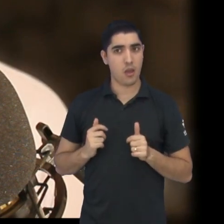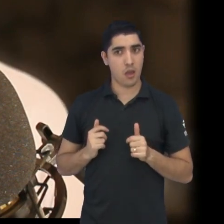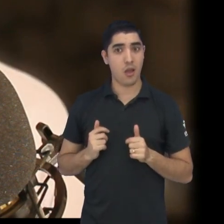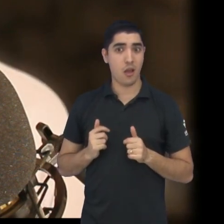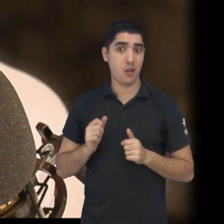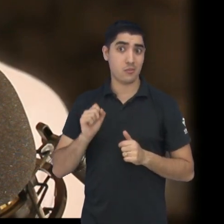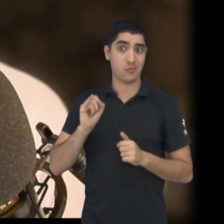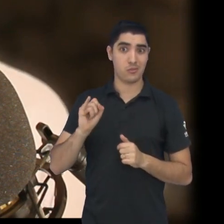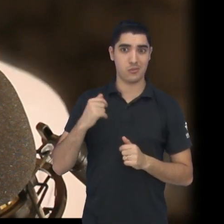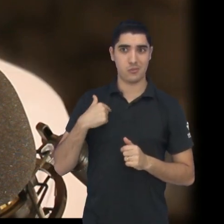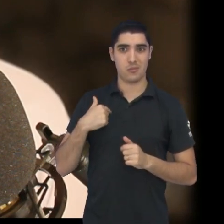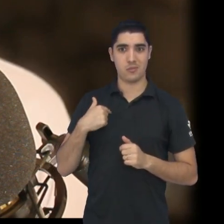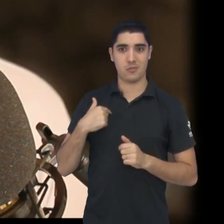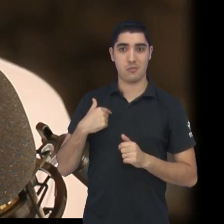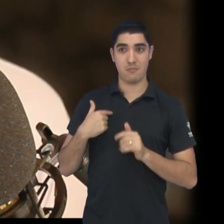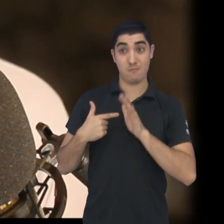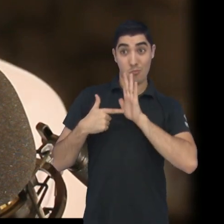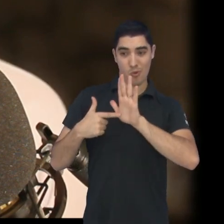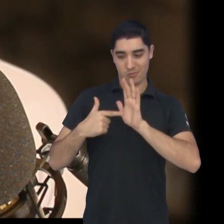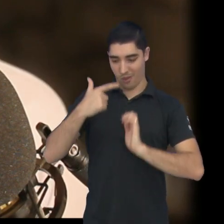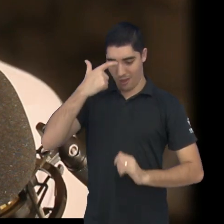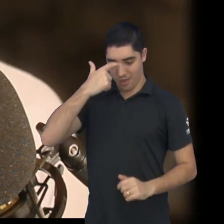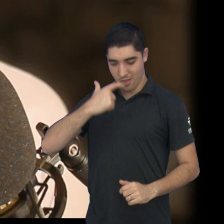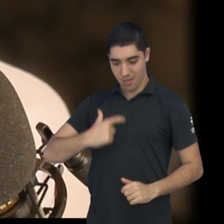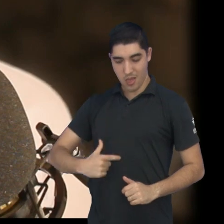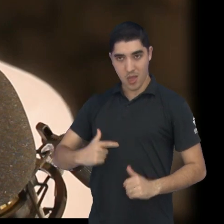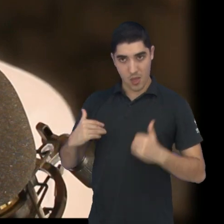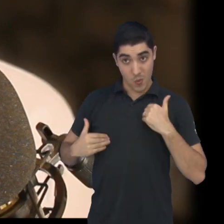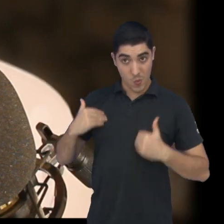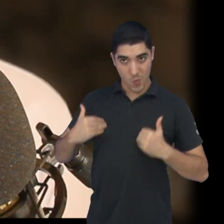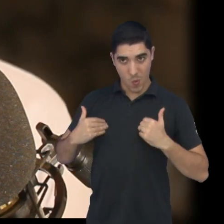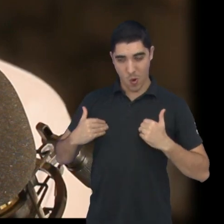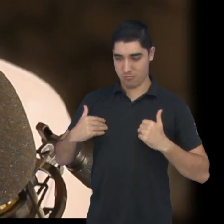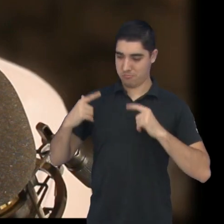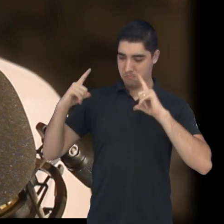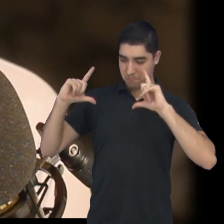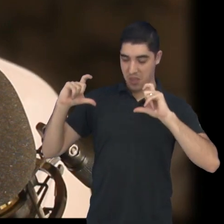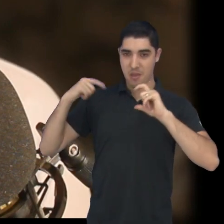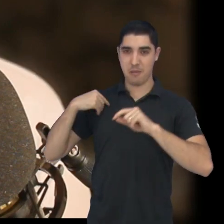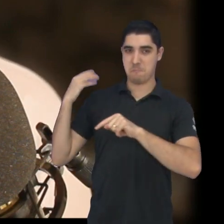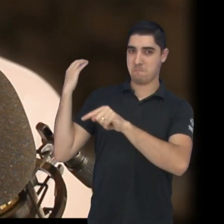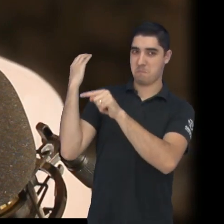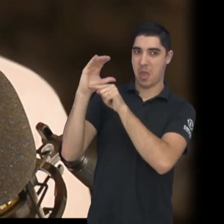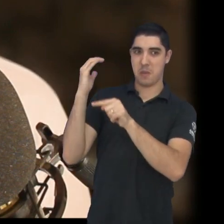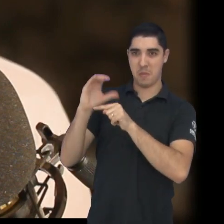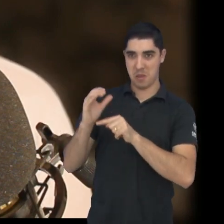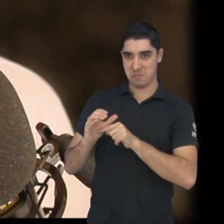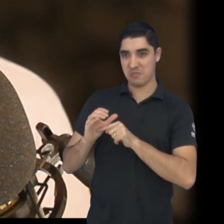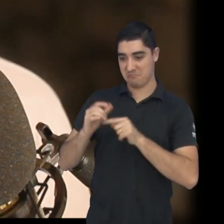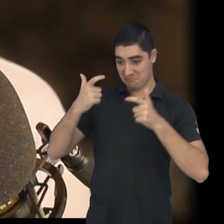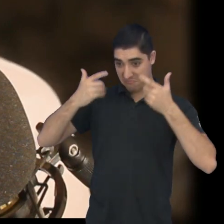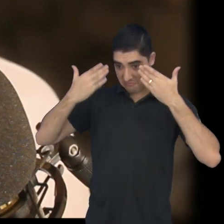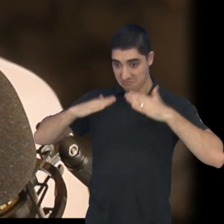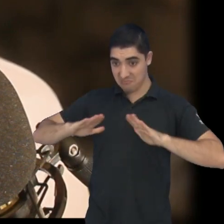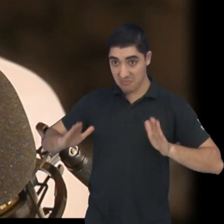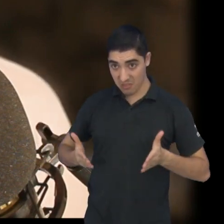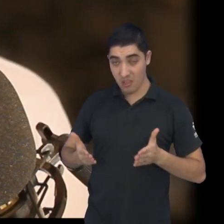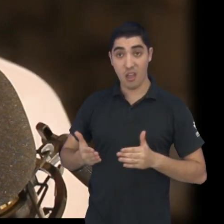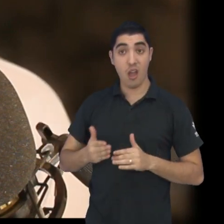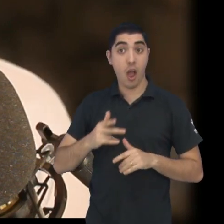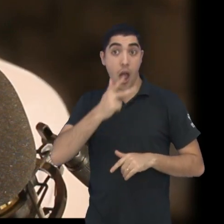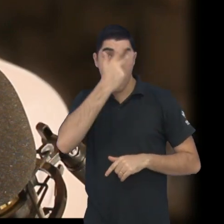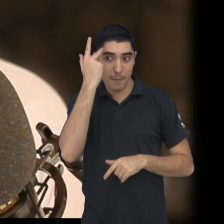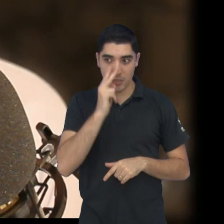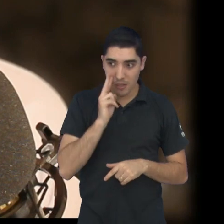mostrar, se exibir mais em rede social do seu corpo, por exemplo, reflete mais a atenção das pessoas, né? E